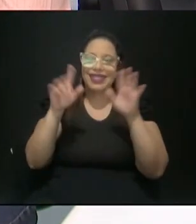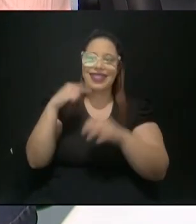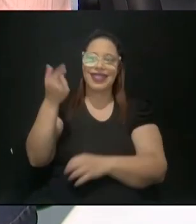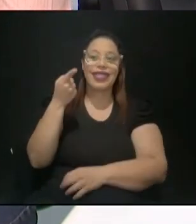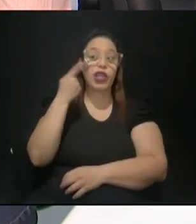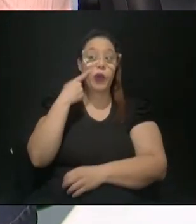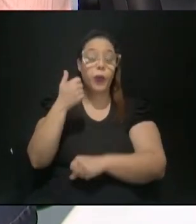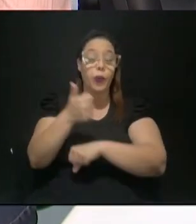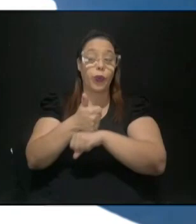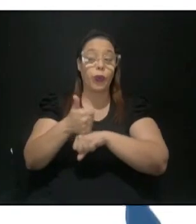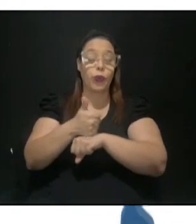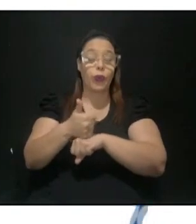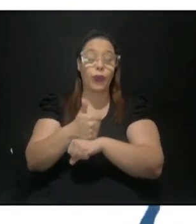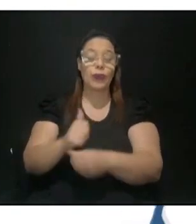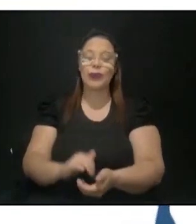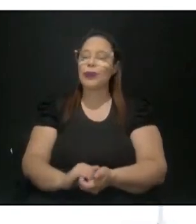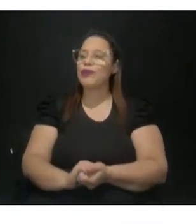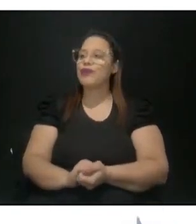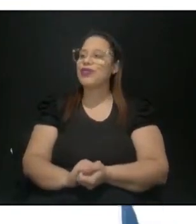Profissão. Até logo.